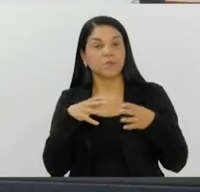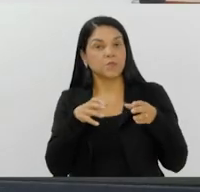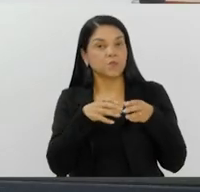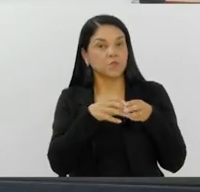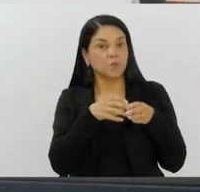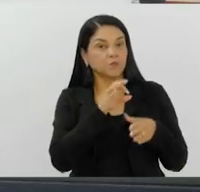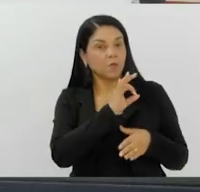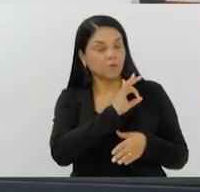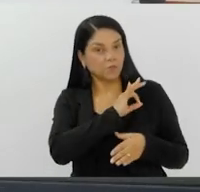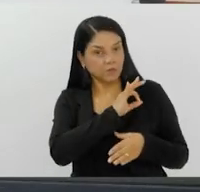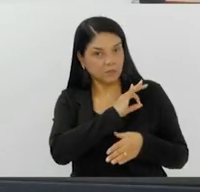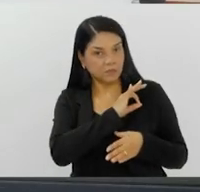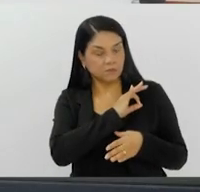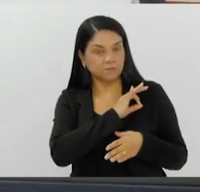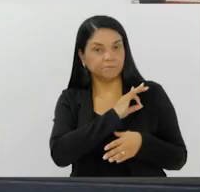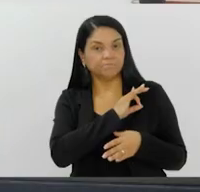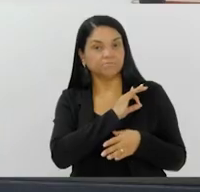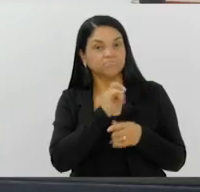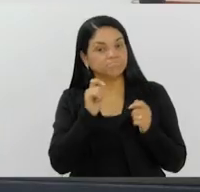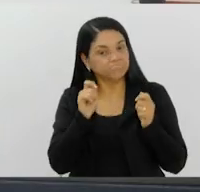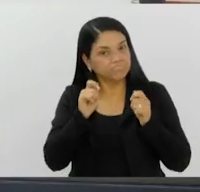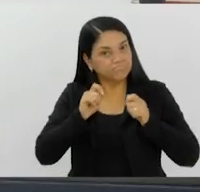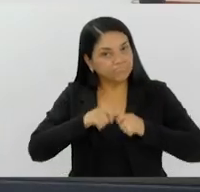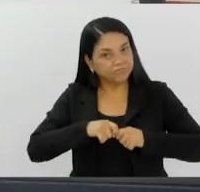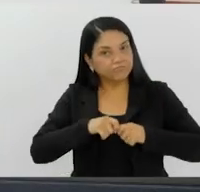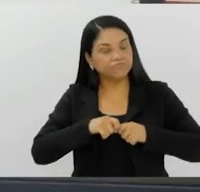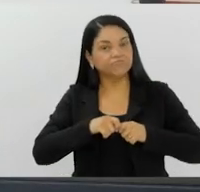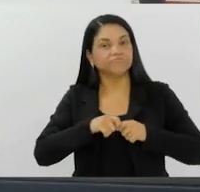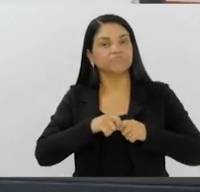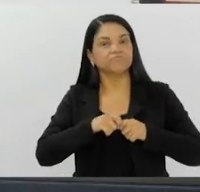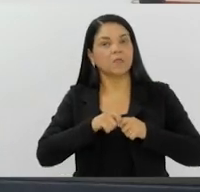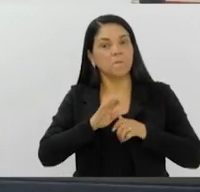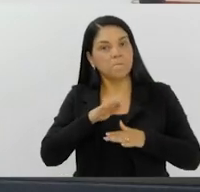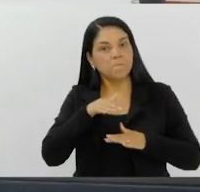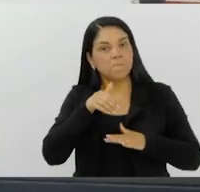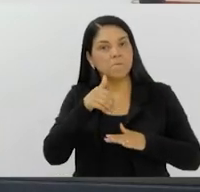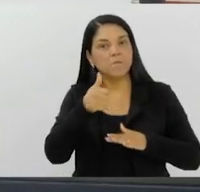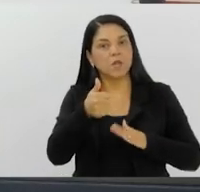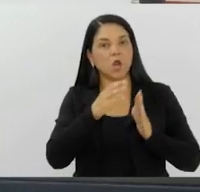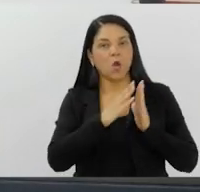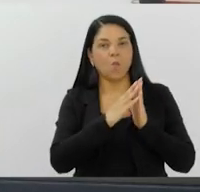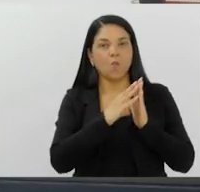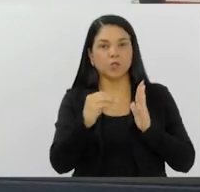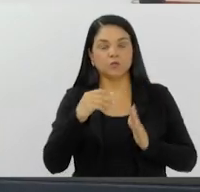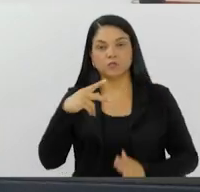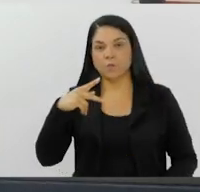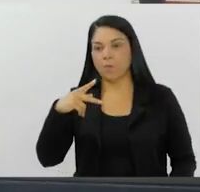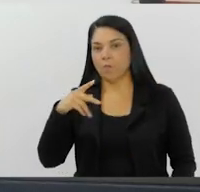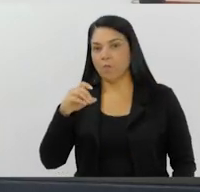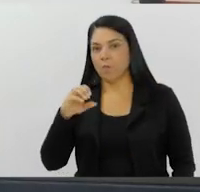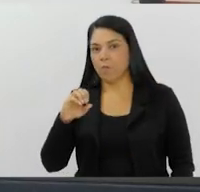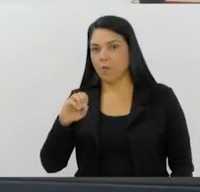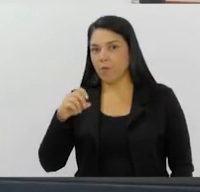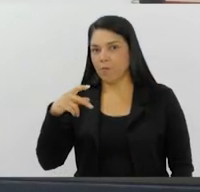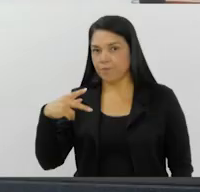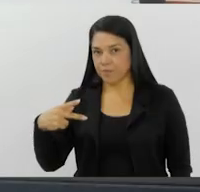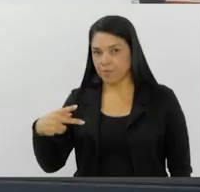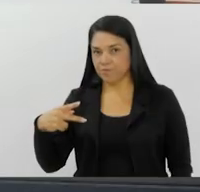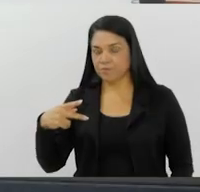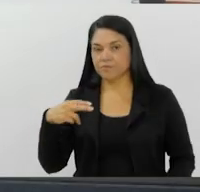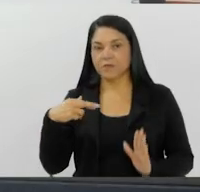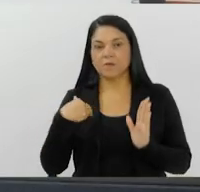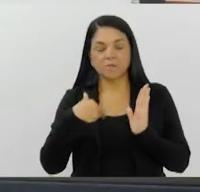mais Aprimore os seus modelos de Pops que nós chamamos são